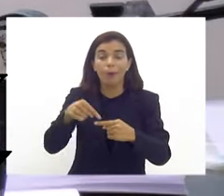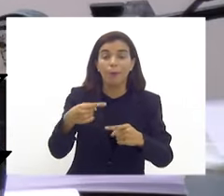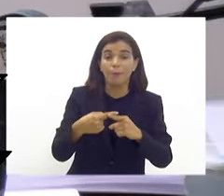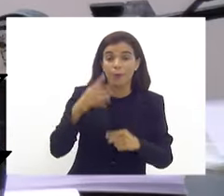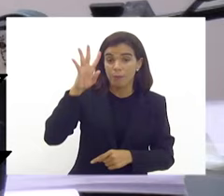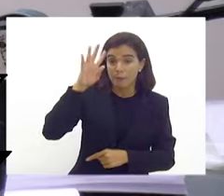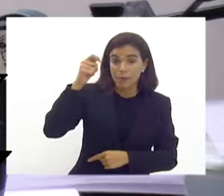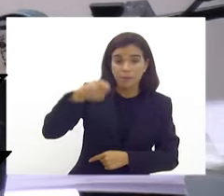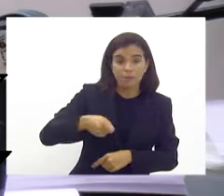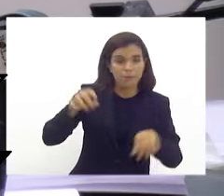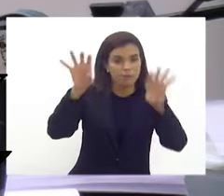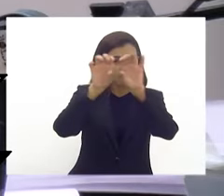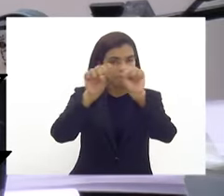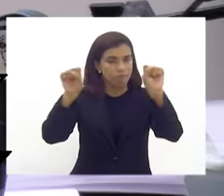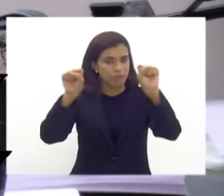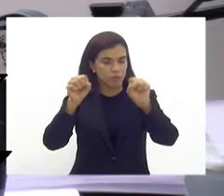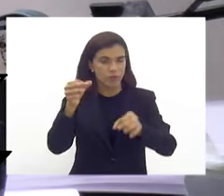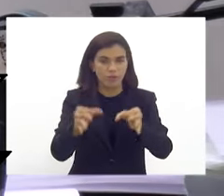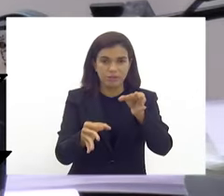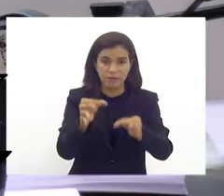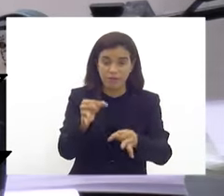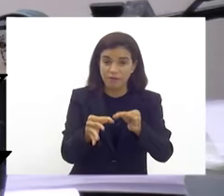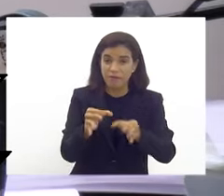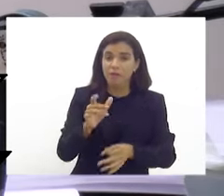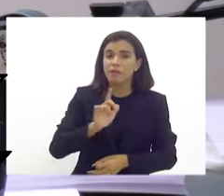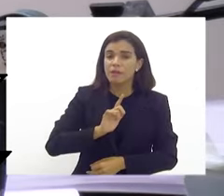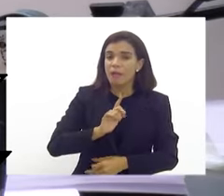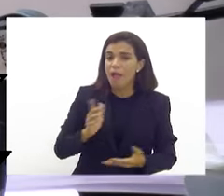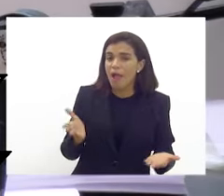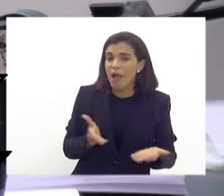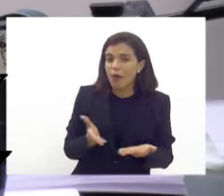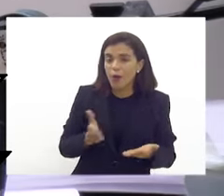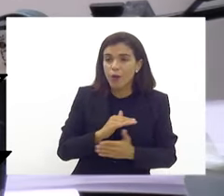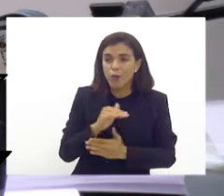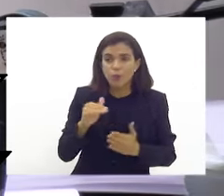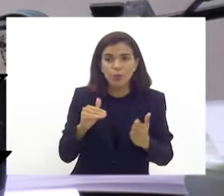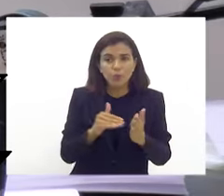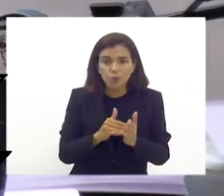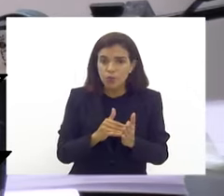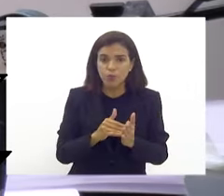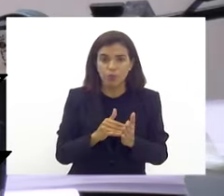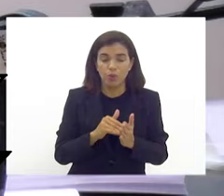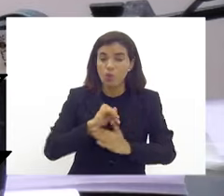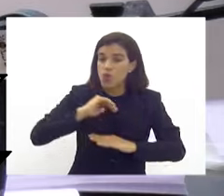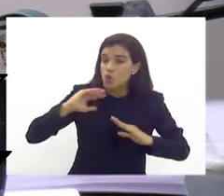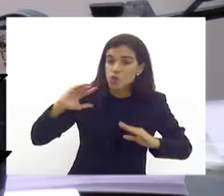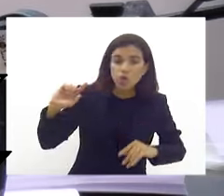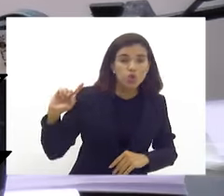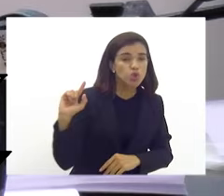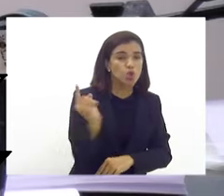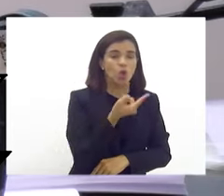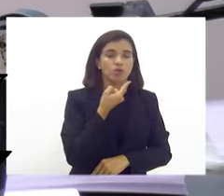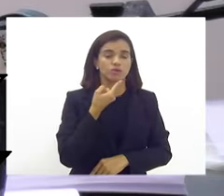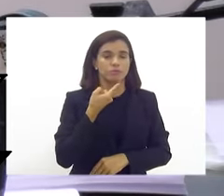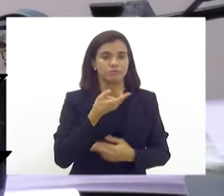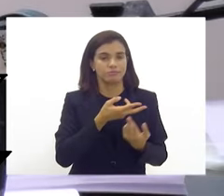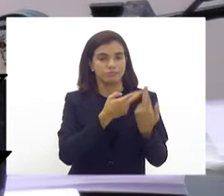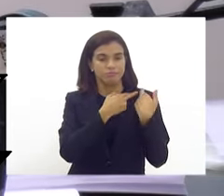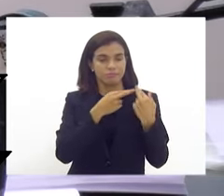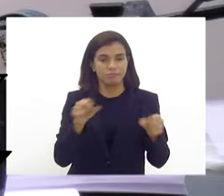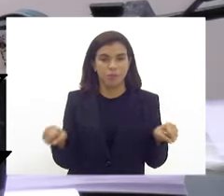STF por mais que a gente não queira vem agora dinir todas as dúvidas e dizer assim olha todos são responsável pelo dano